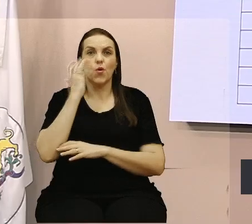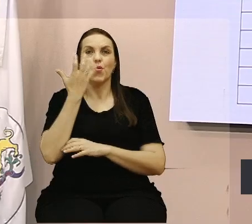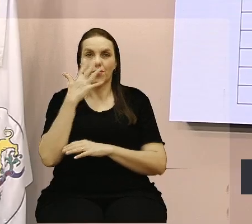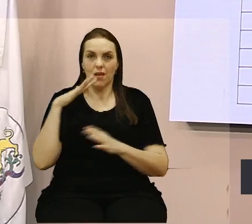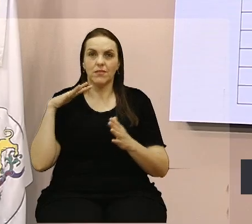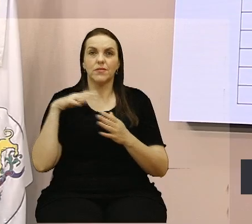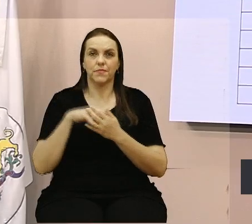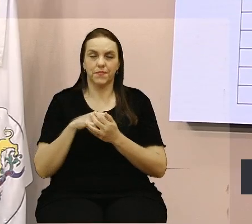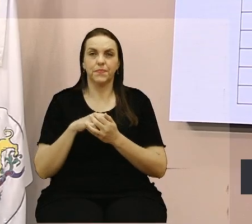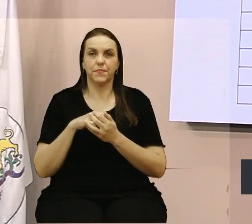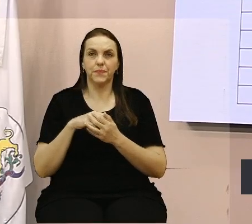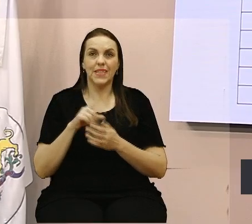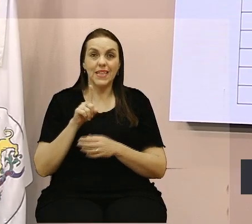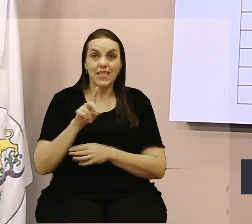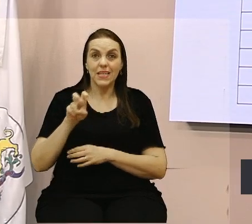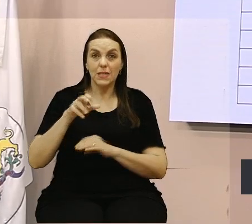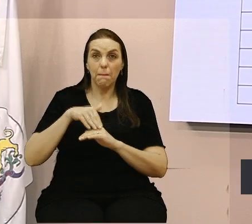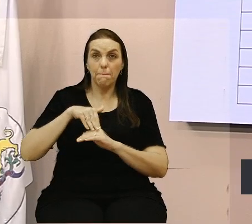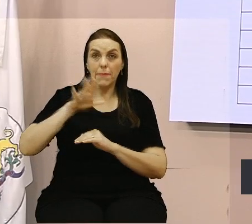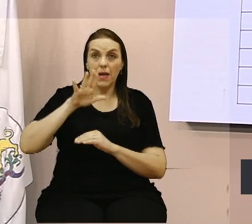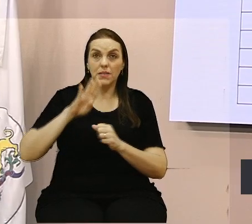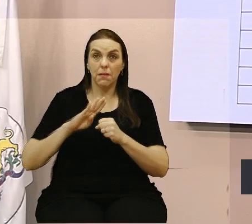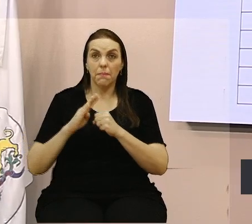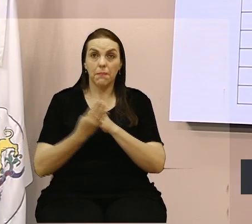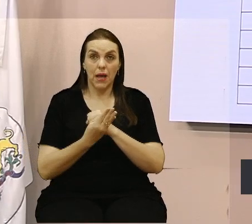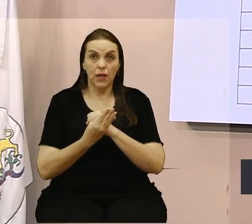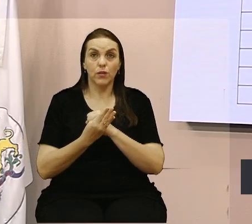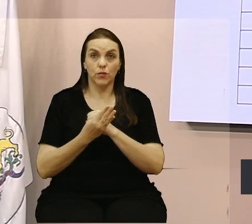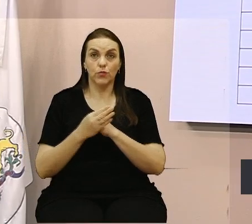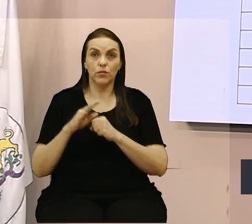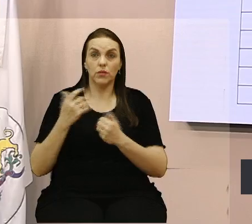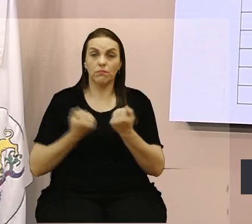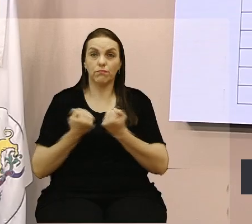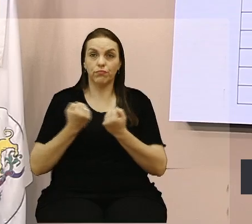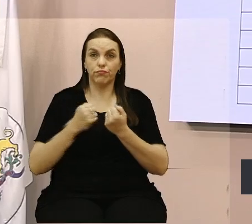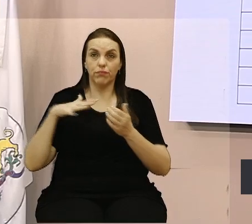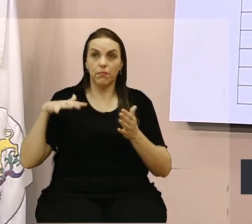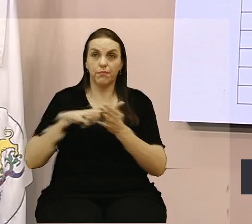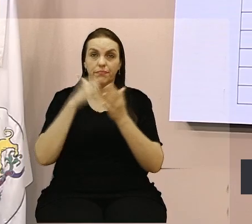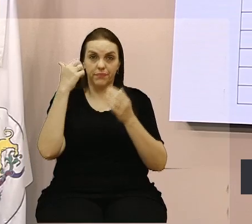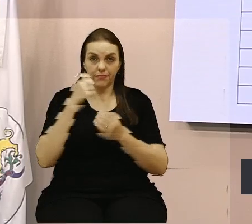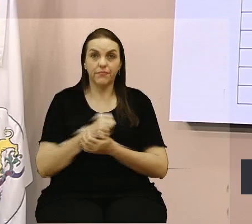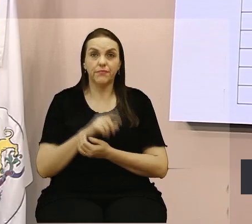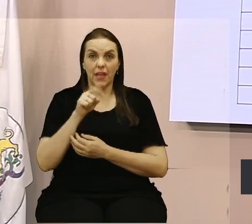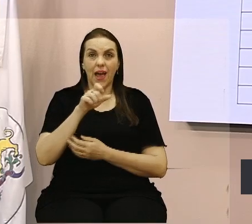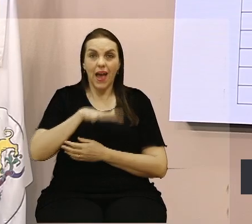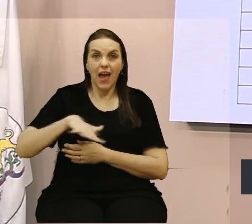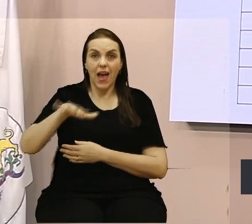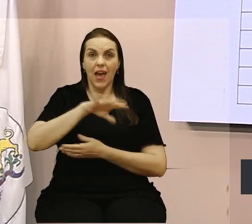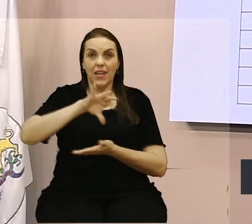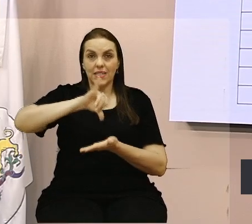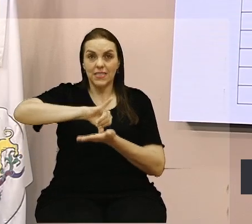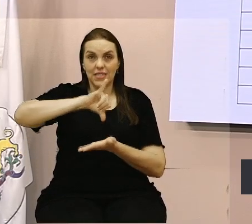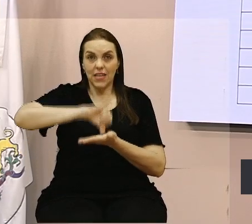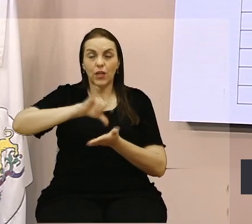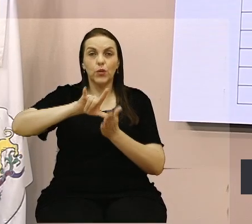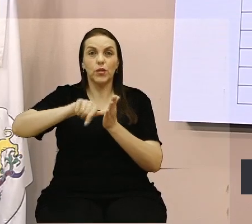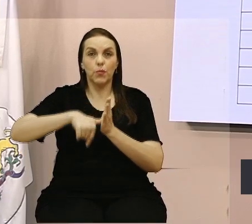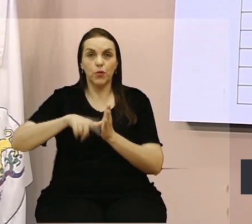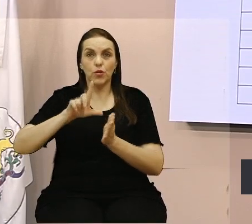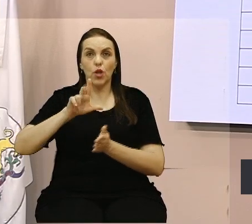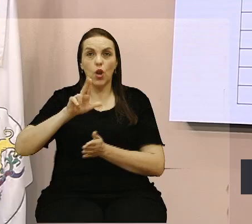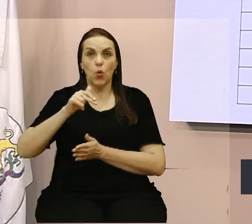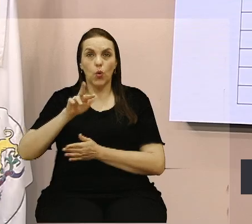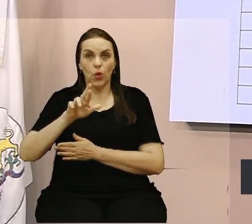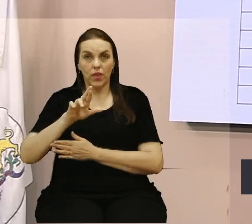então, os 15 maiores bairros com incidência de atropelamentos atendidos pelo SAMU, então, é a área central, depois o Lourdes, aí